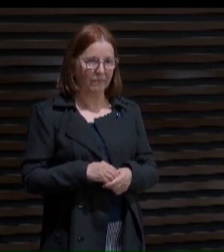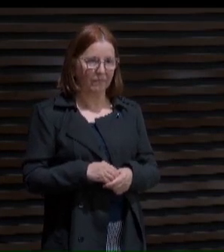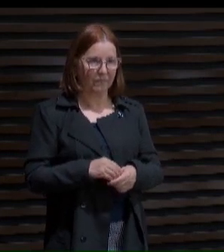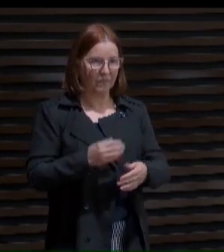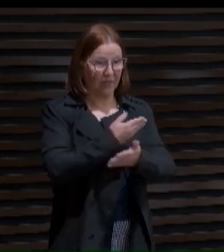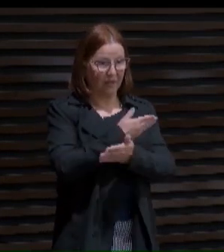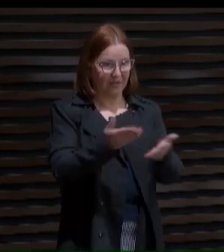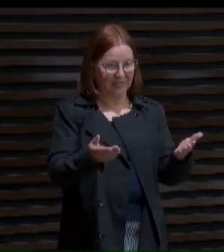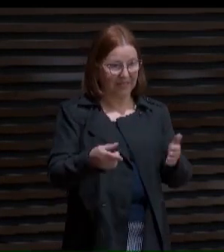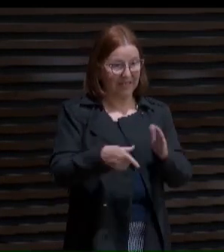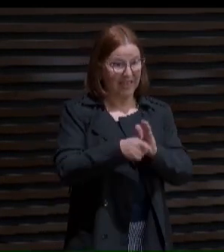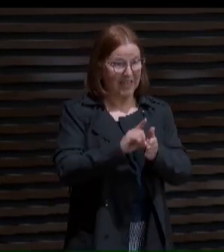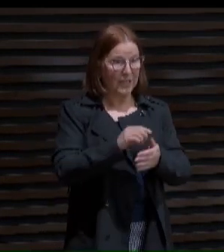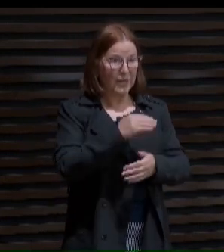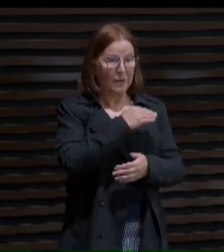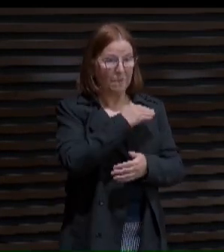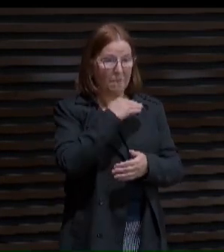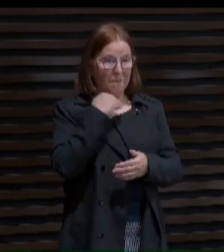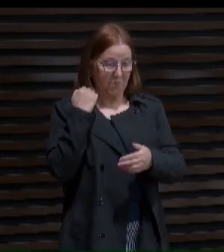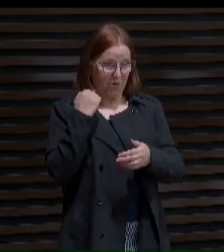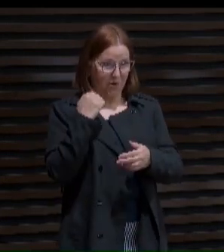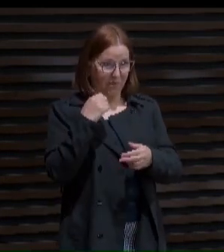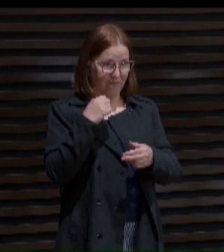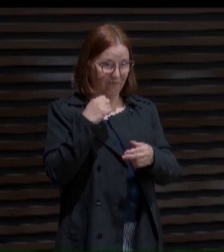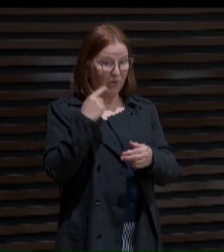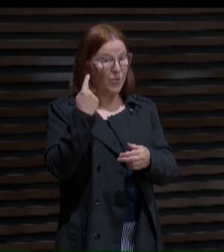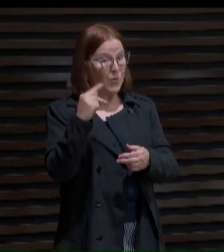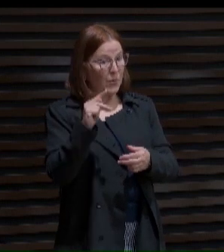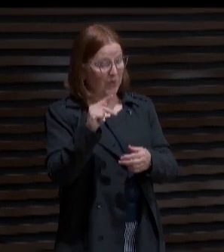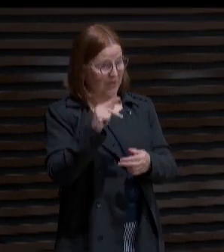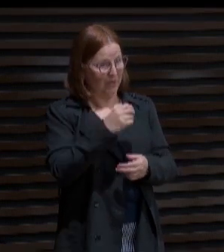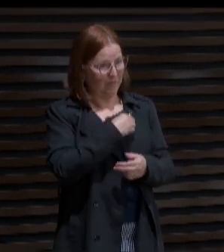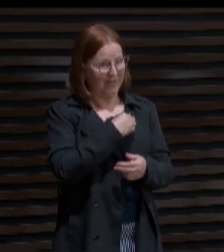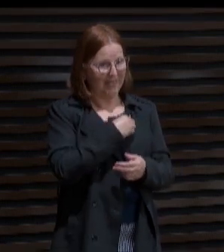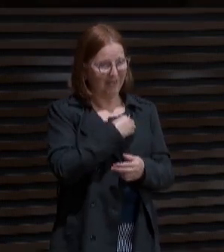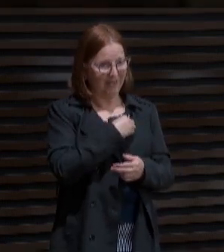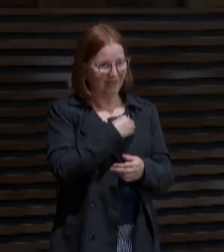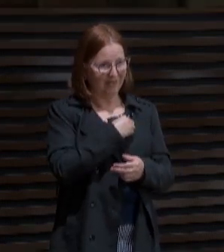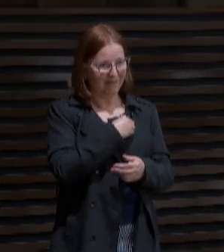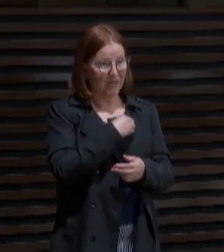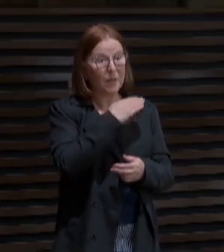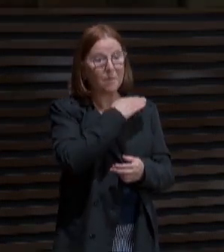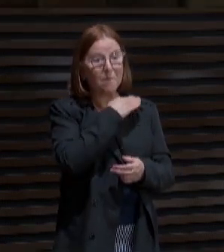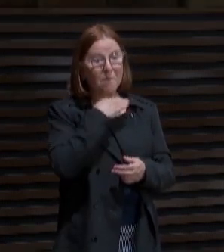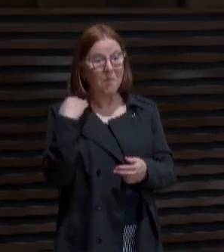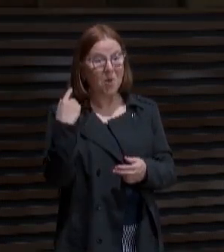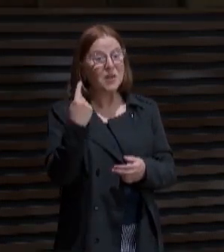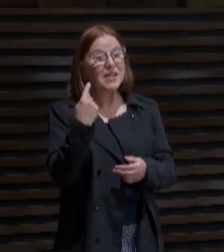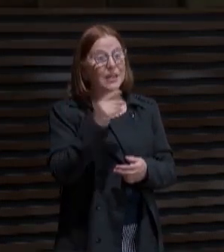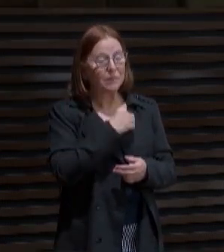Vocês estavam mortos em suas transgressões e pecados. Mortos em suas transgressões e pecados.